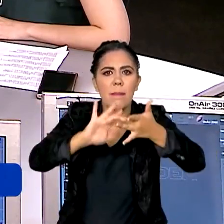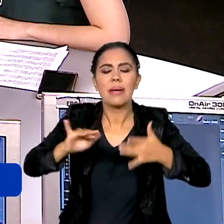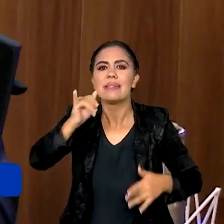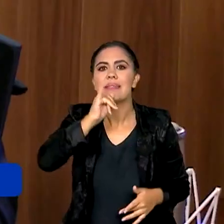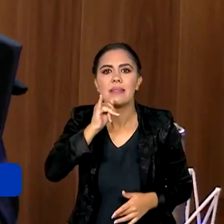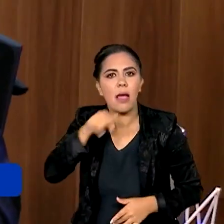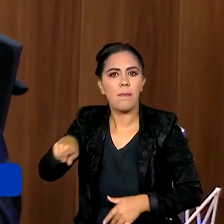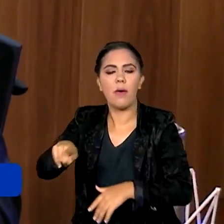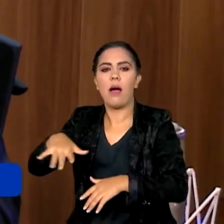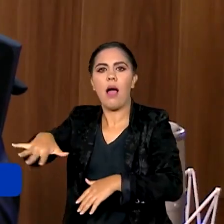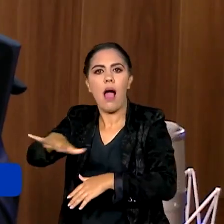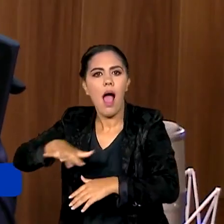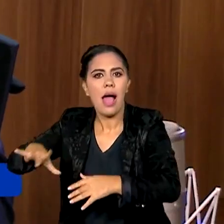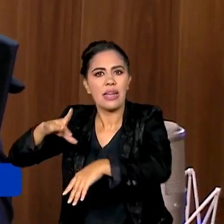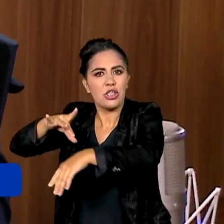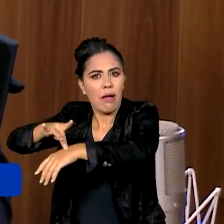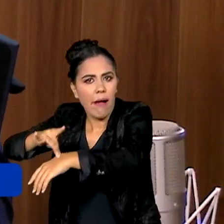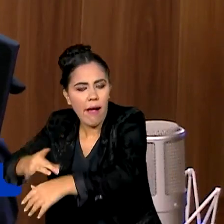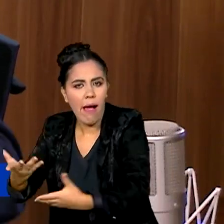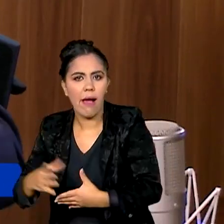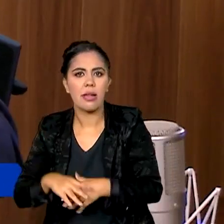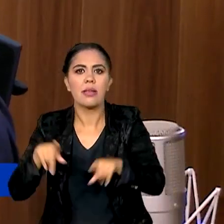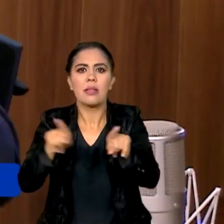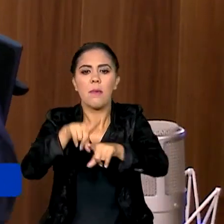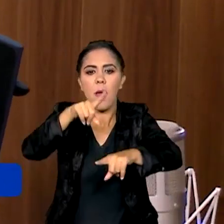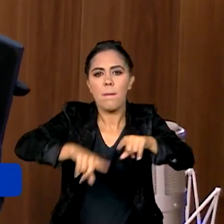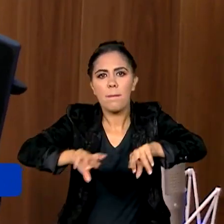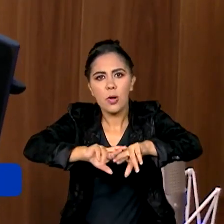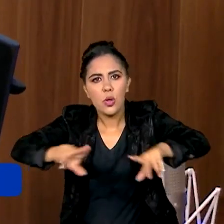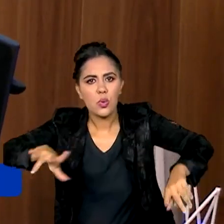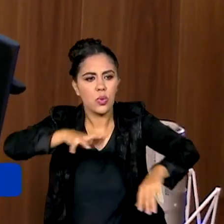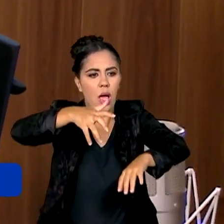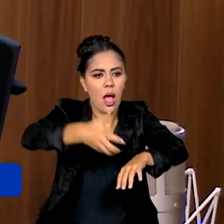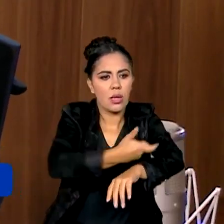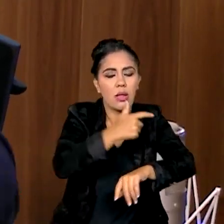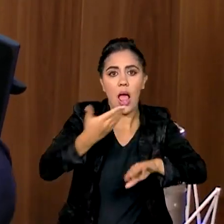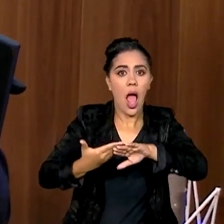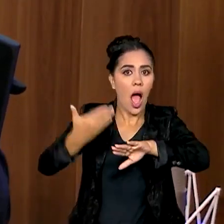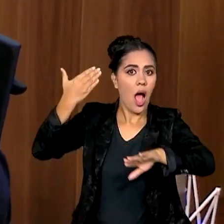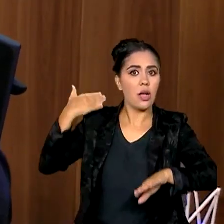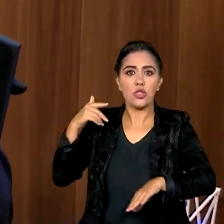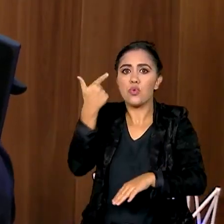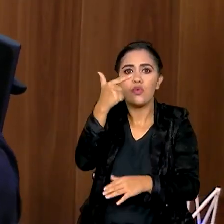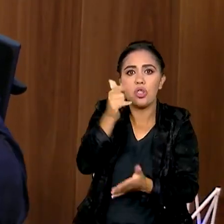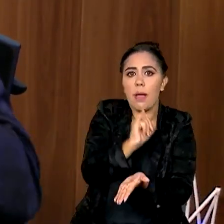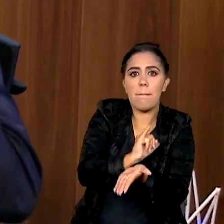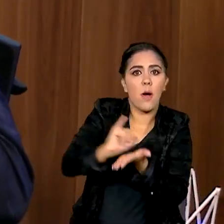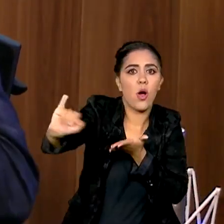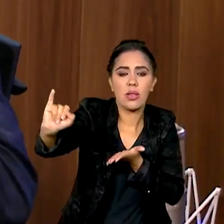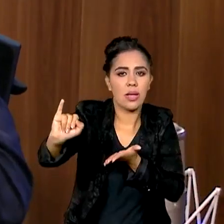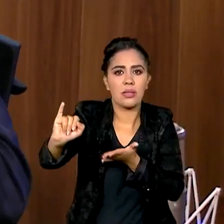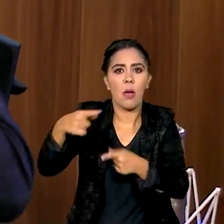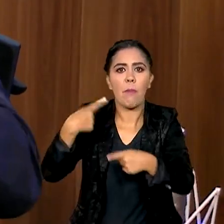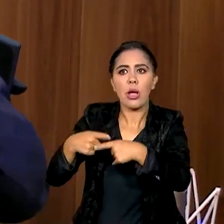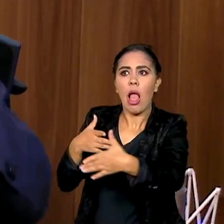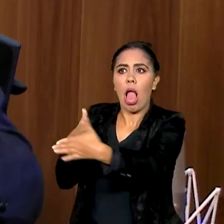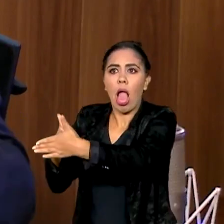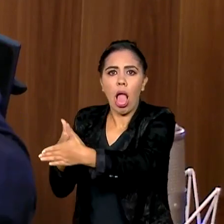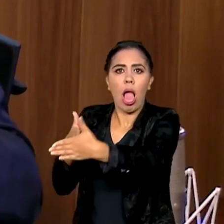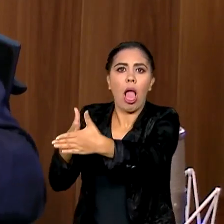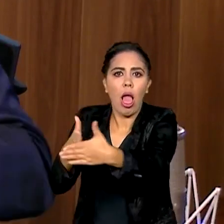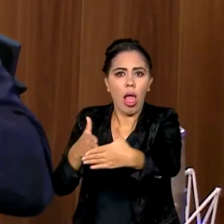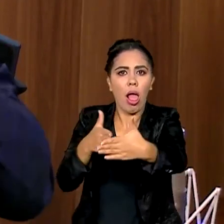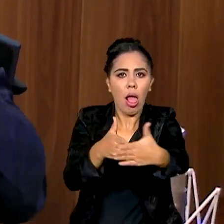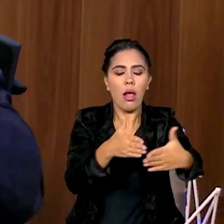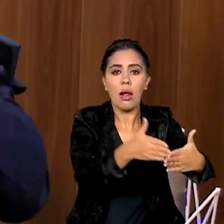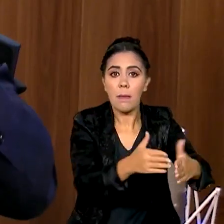carne, mercado de produtos agrícolas que antes não importava do Brasil, tinha uma barreira. E o presidente, com todas essas